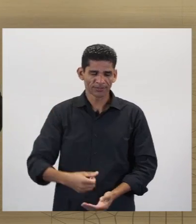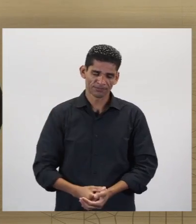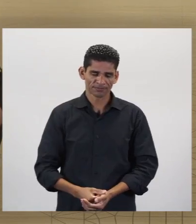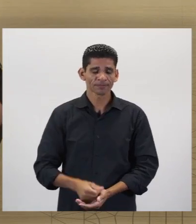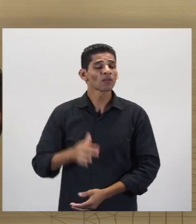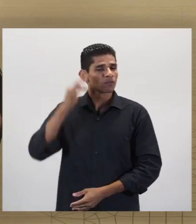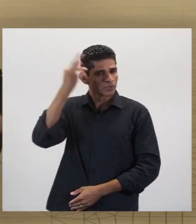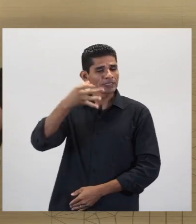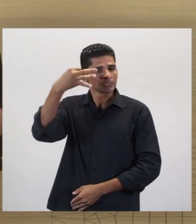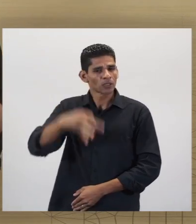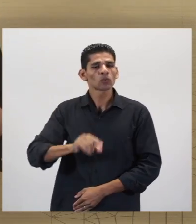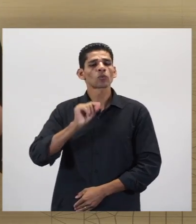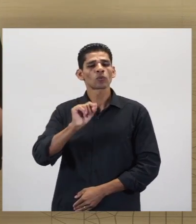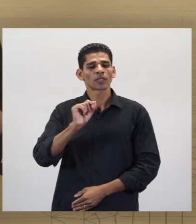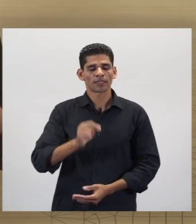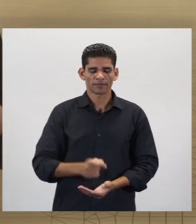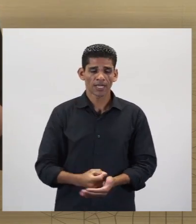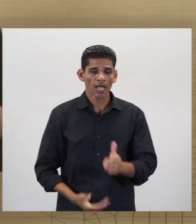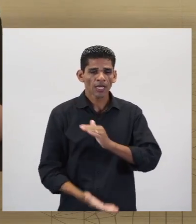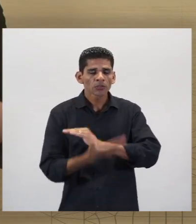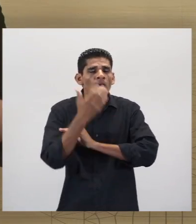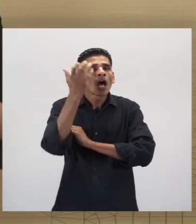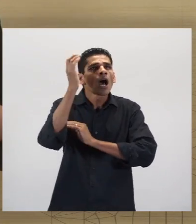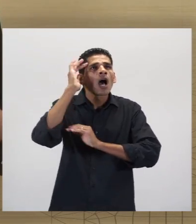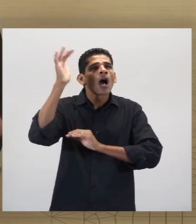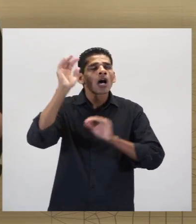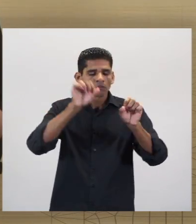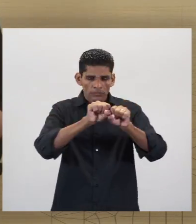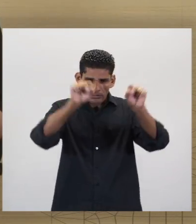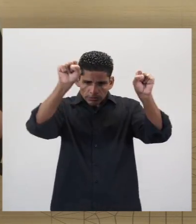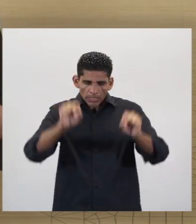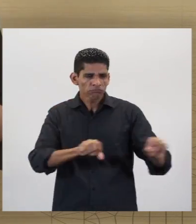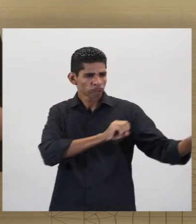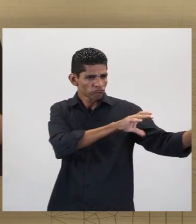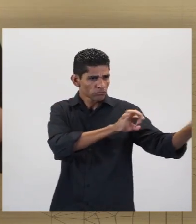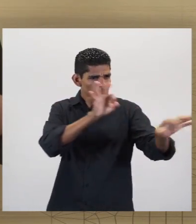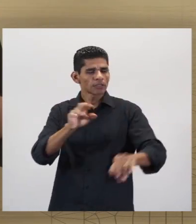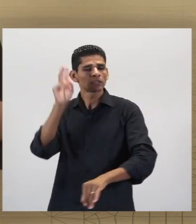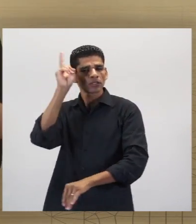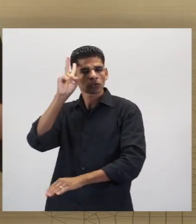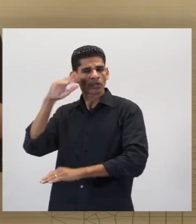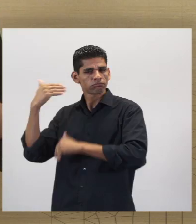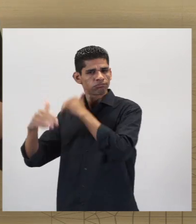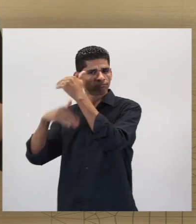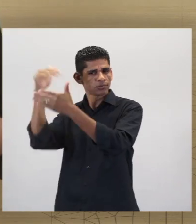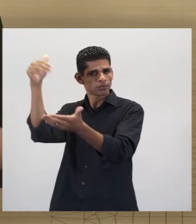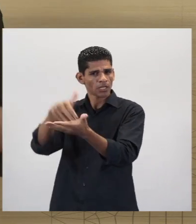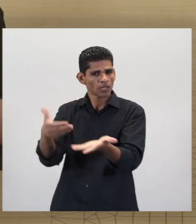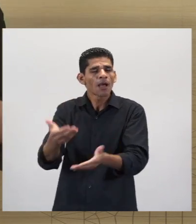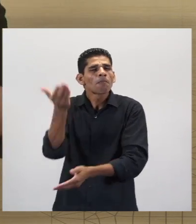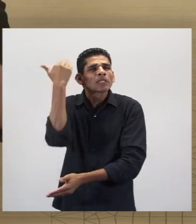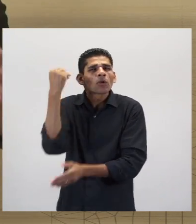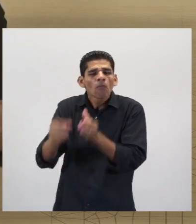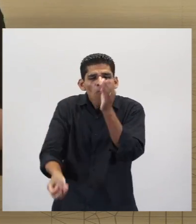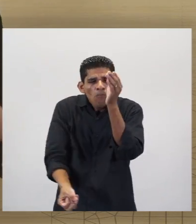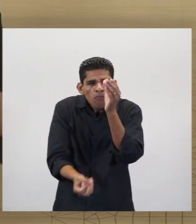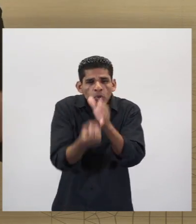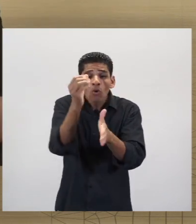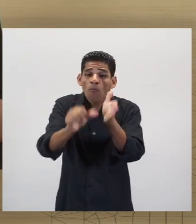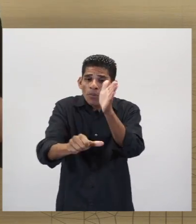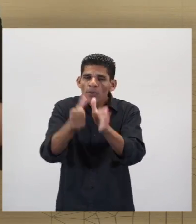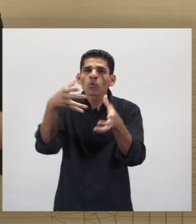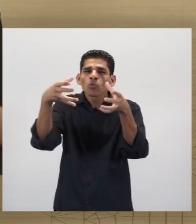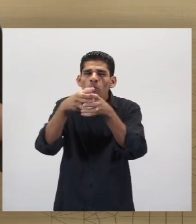vem ajudando no processo de sistematização da educação ao longo da história. Ou seja, desde os primeiros pensadores que tinham seus alunos,